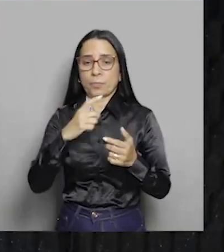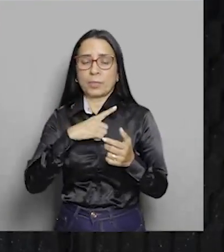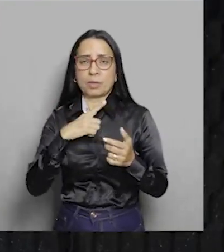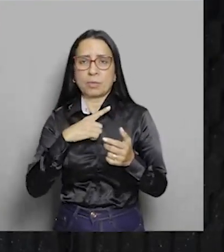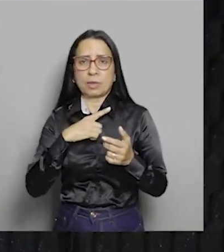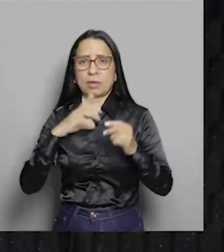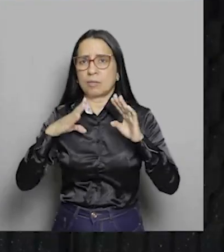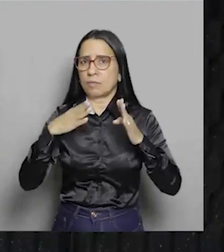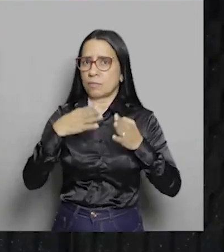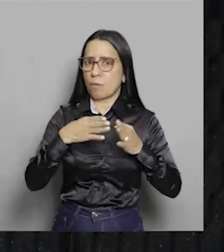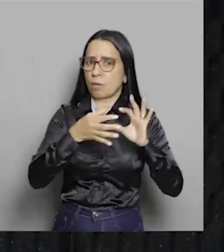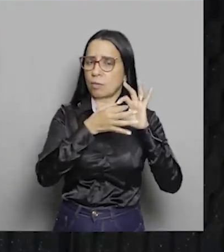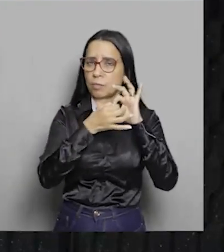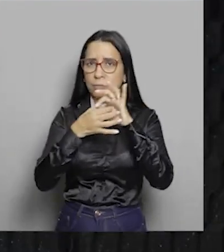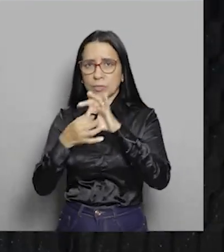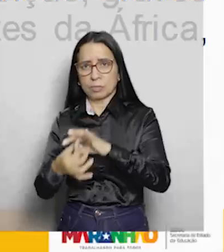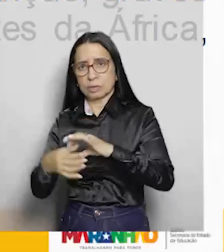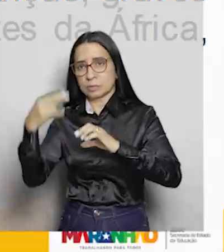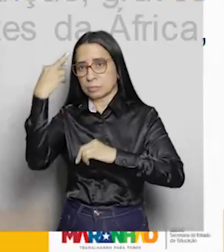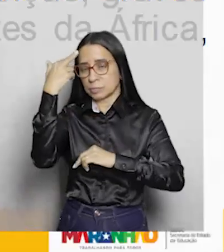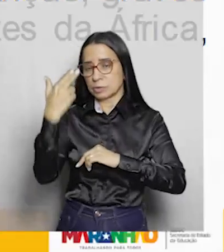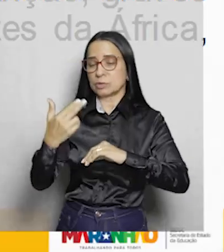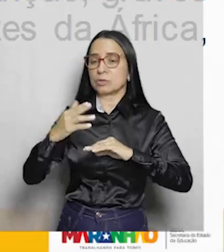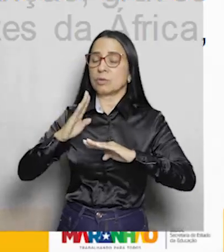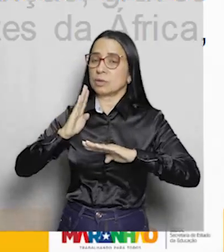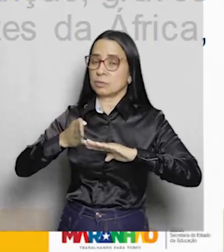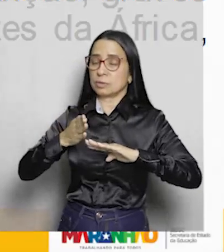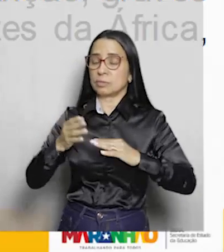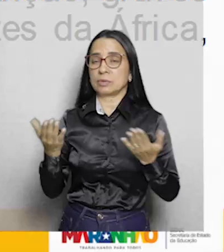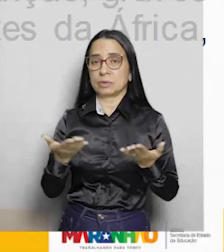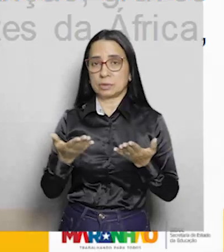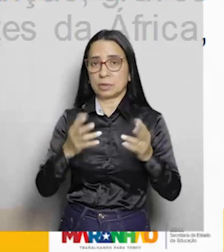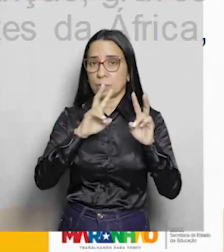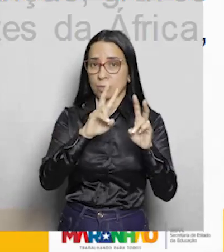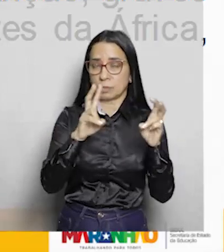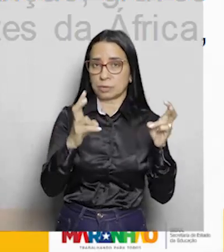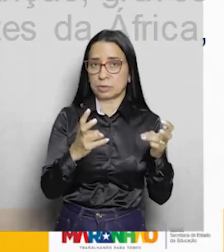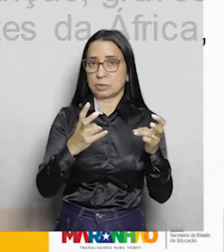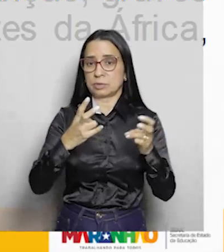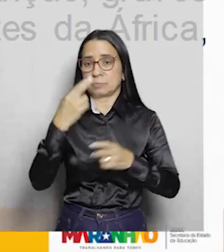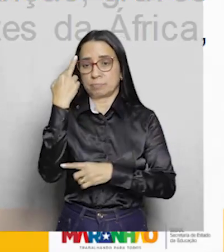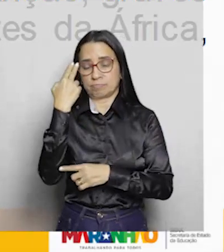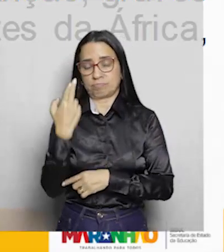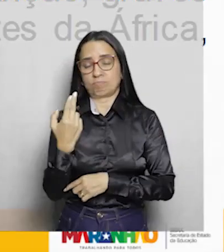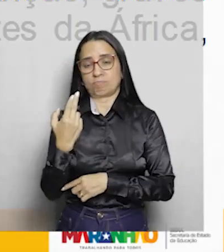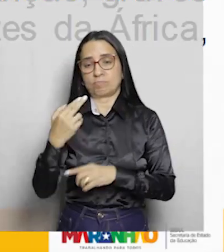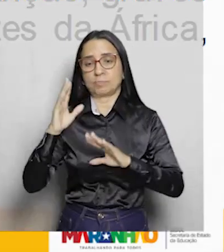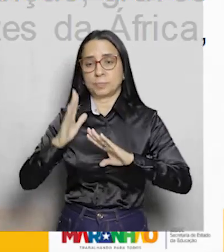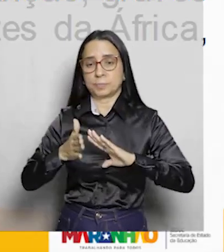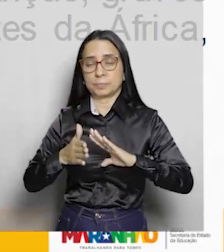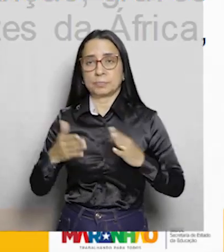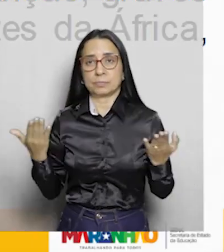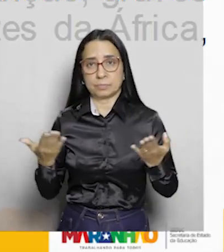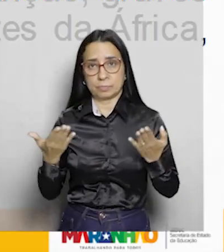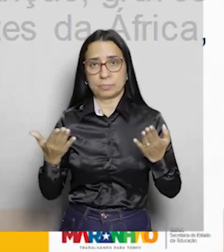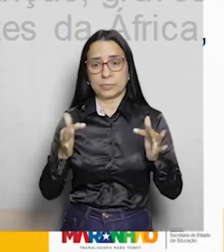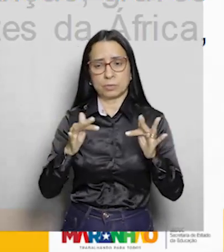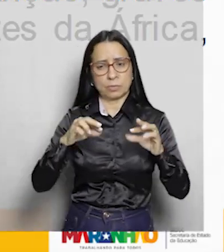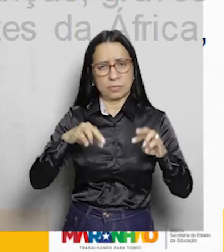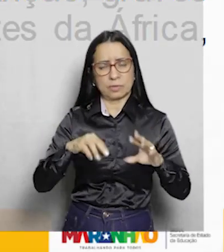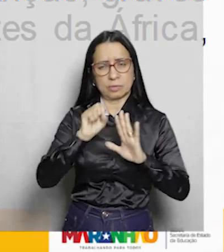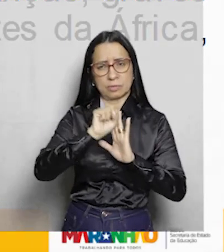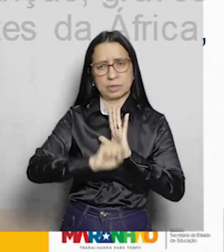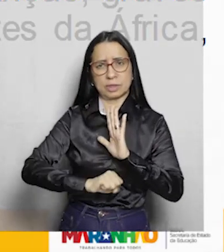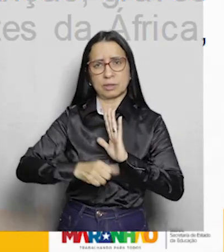o contexto da história contemporânea, uma das temáticas da história contemporânea, aqui do final do